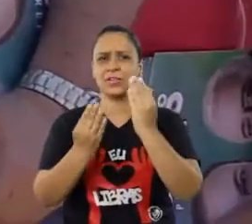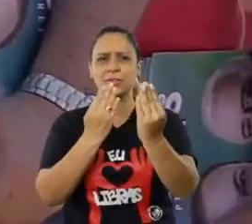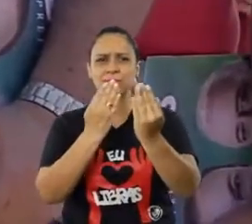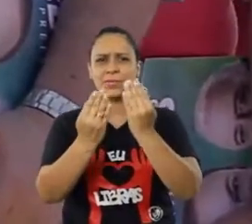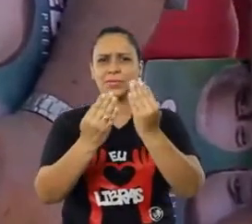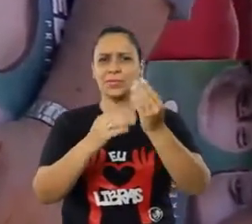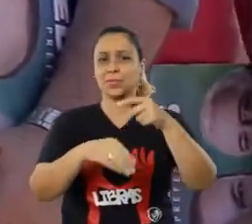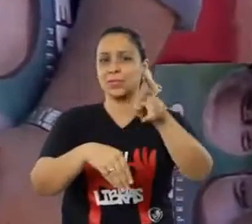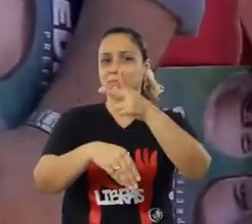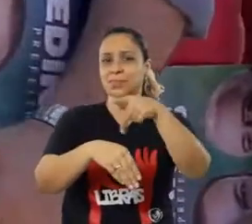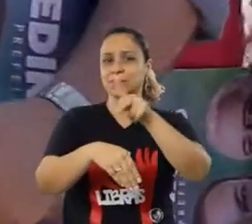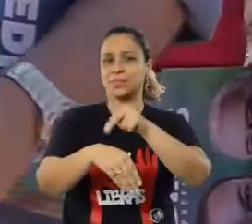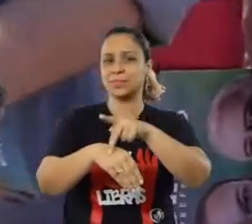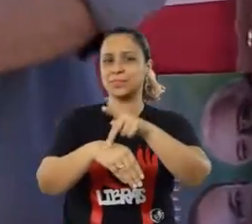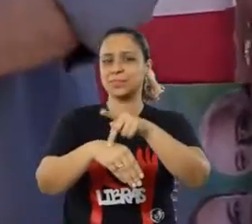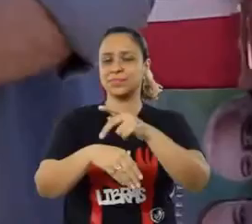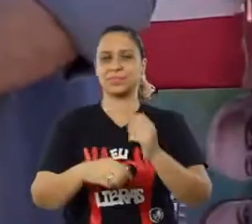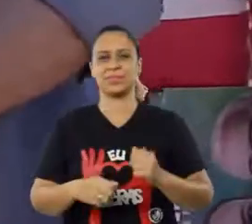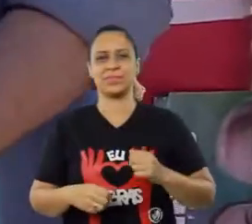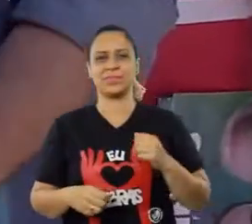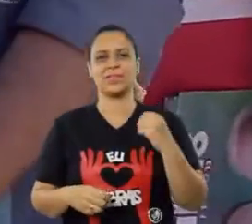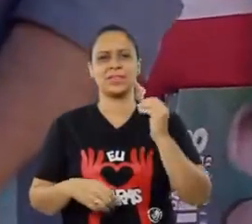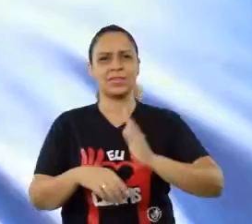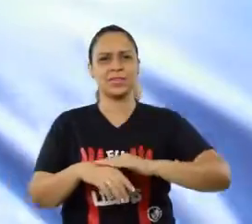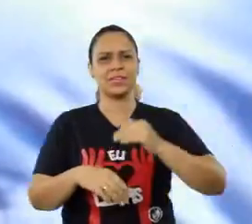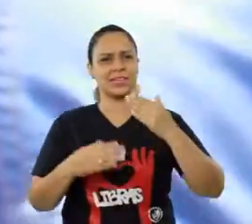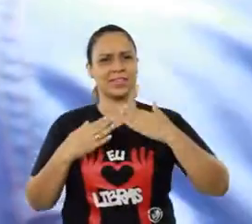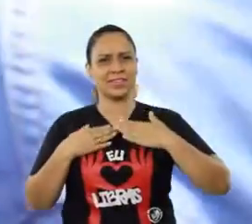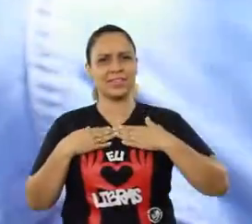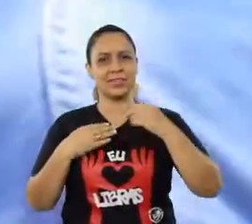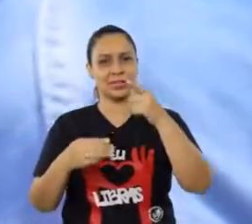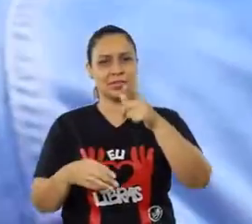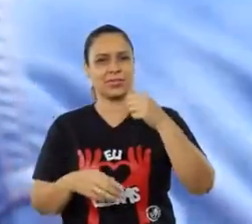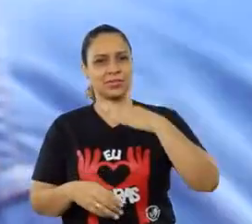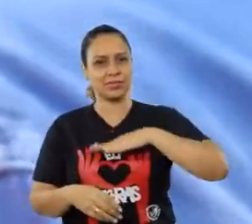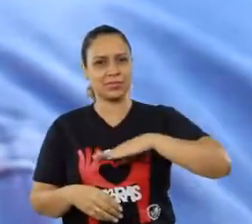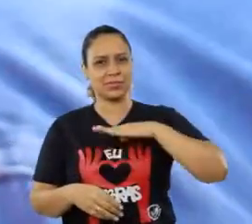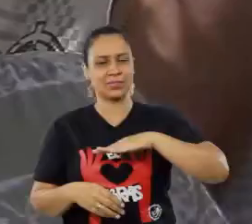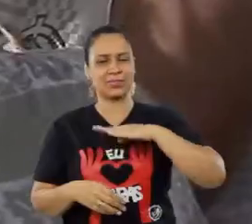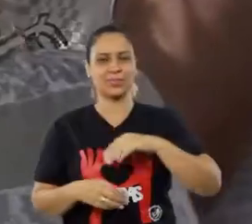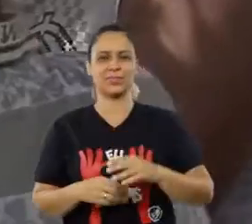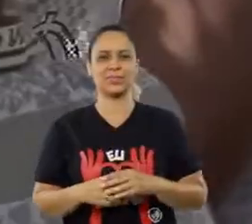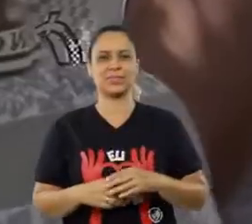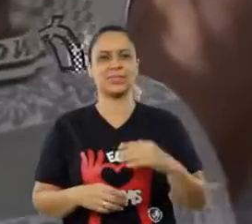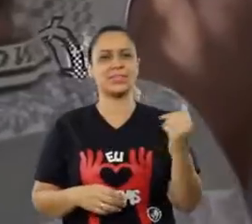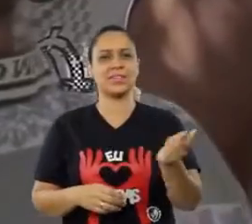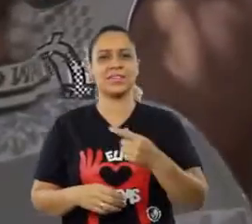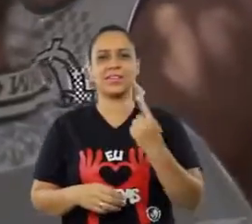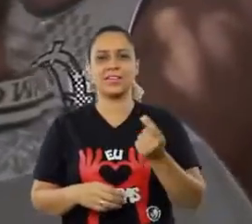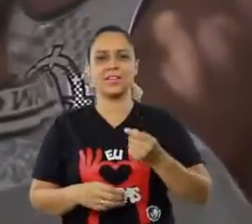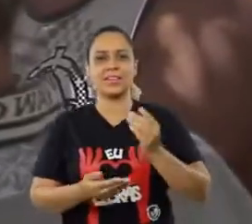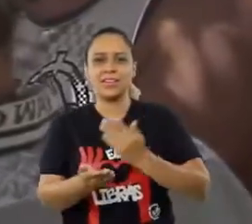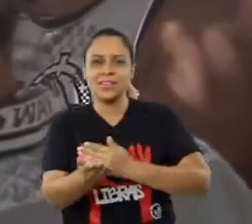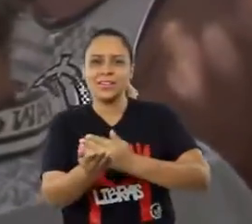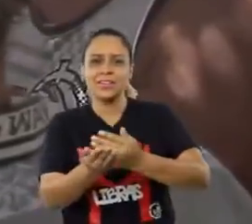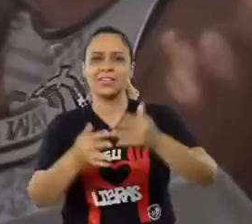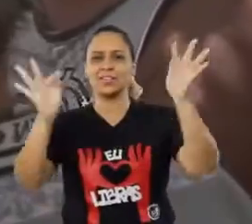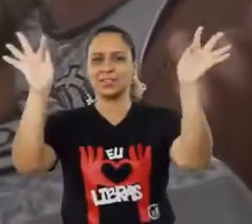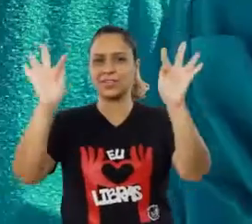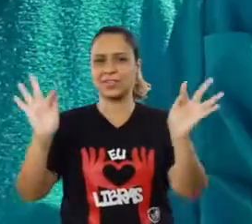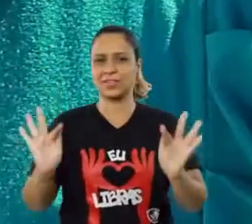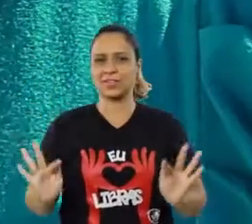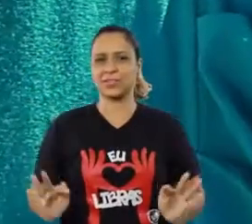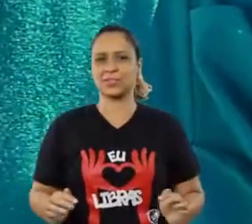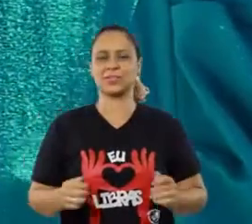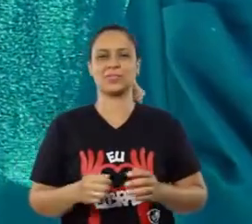a isso mas é na minha na sua cidade que se começa a ser feliz